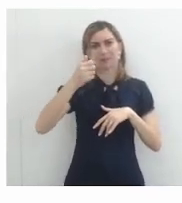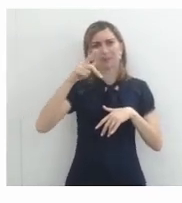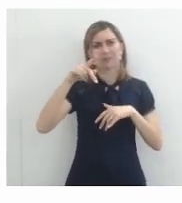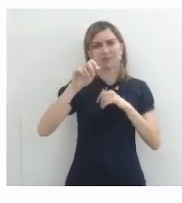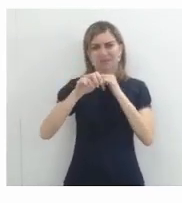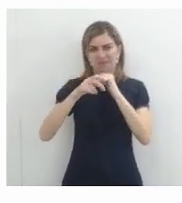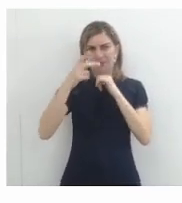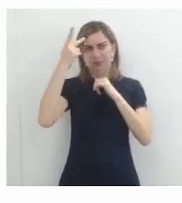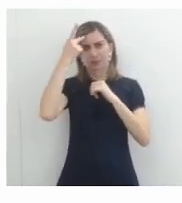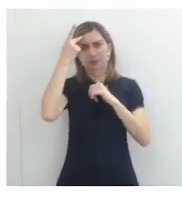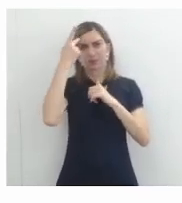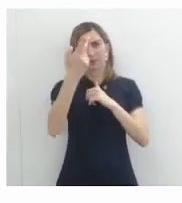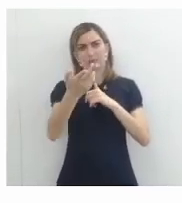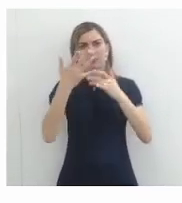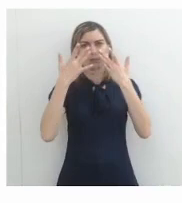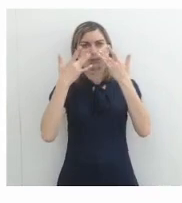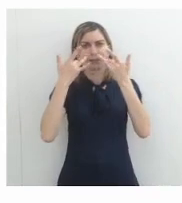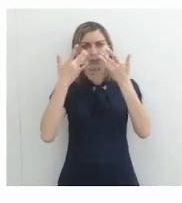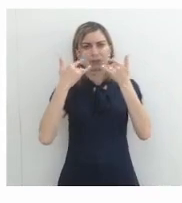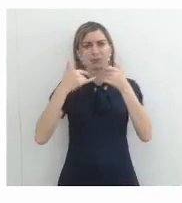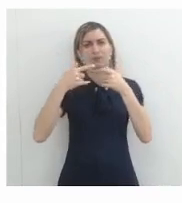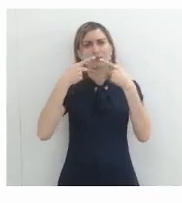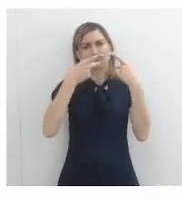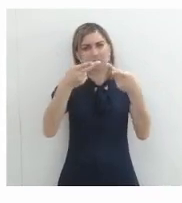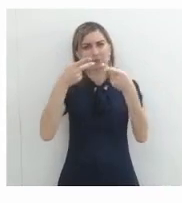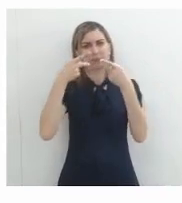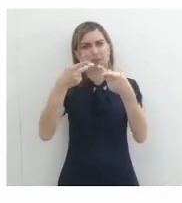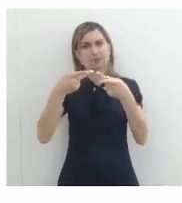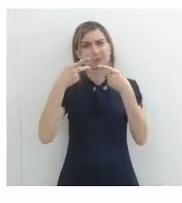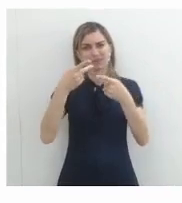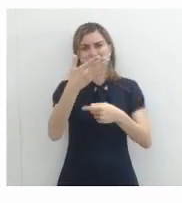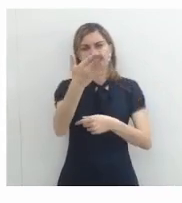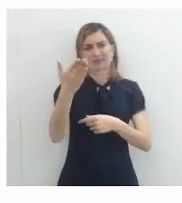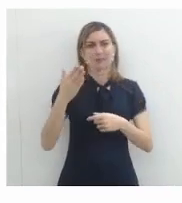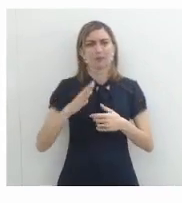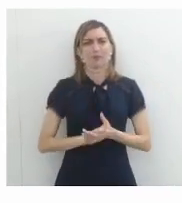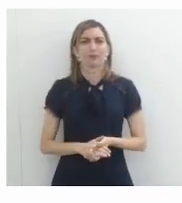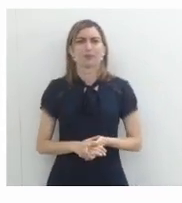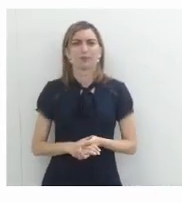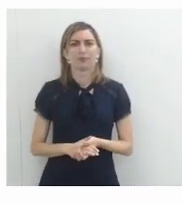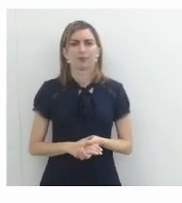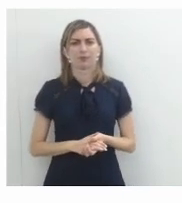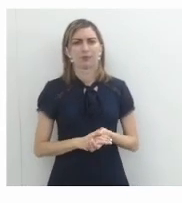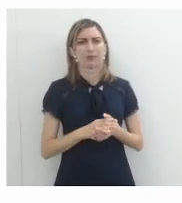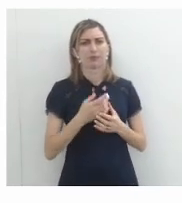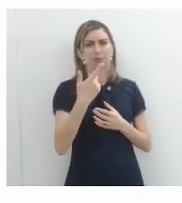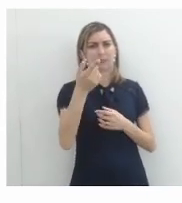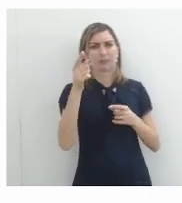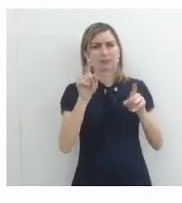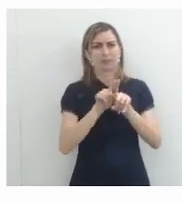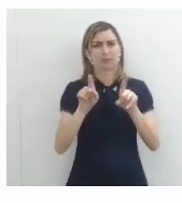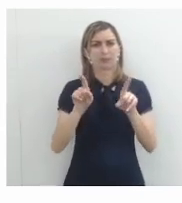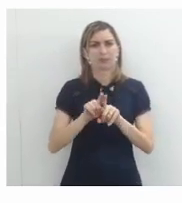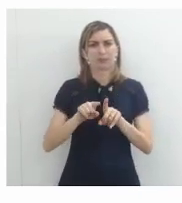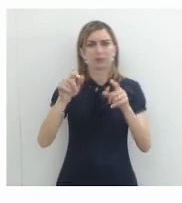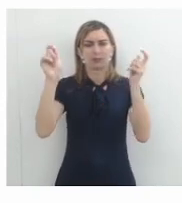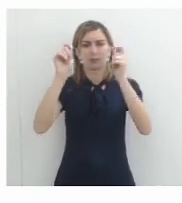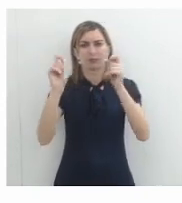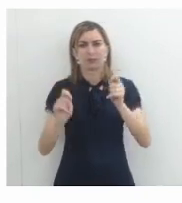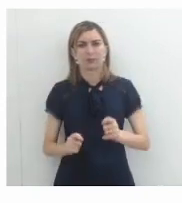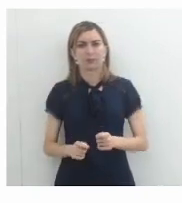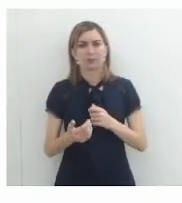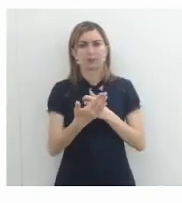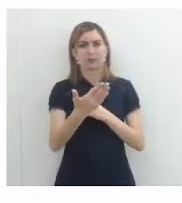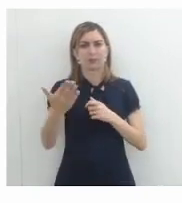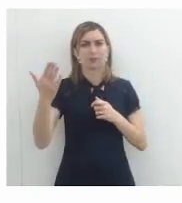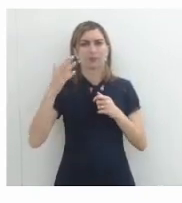que é um museu bastante visitado e conhecido lá. A exposição de uma arte pode ser